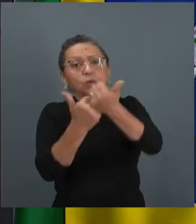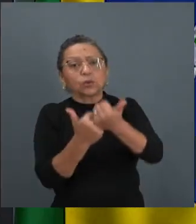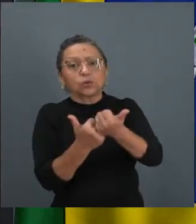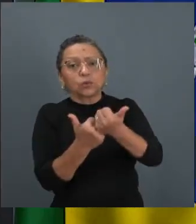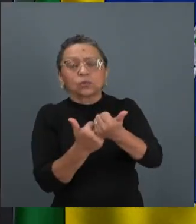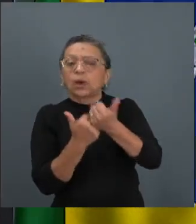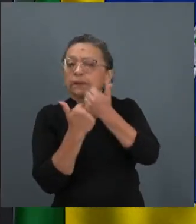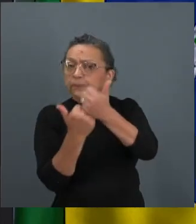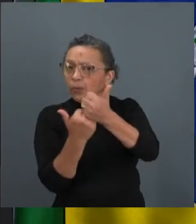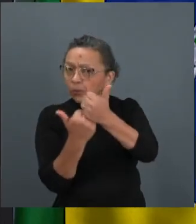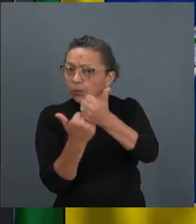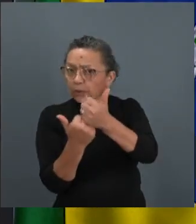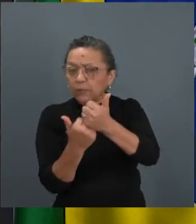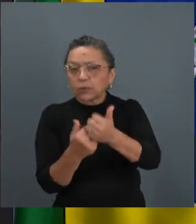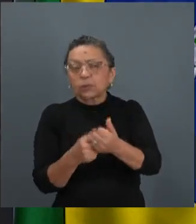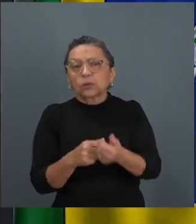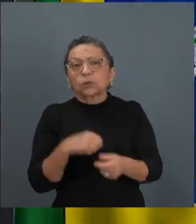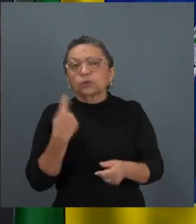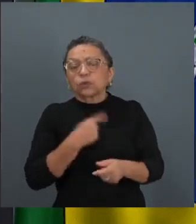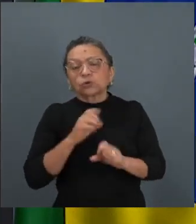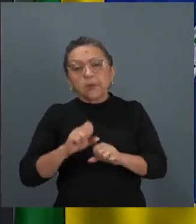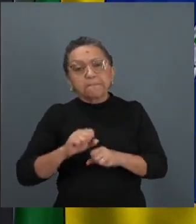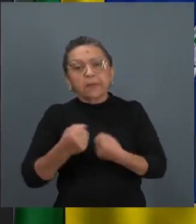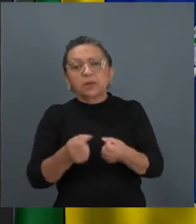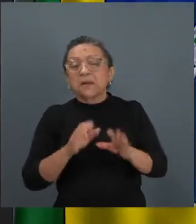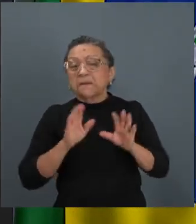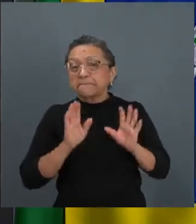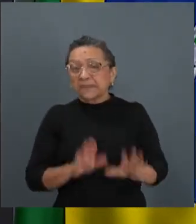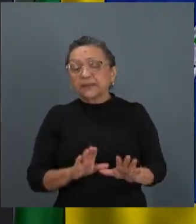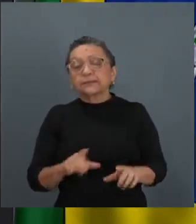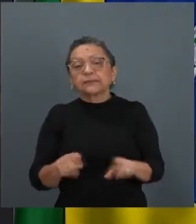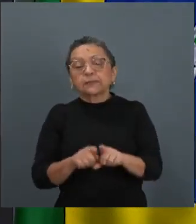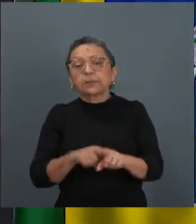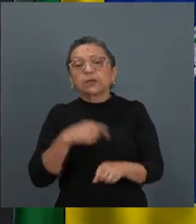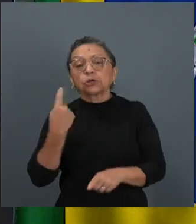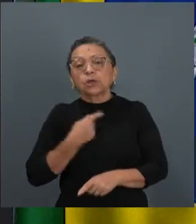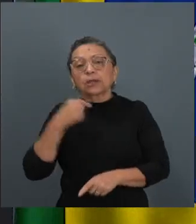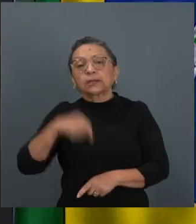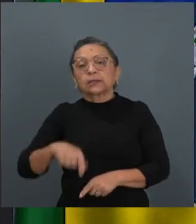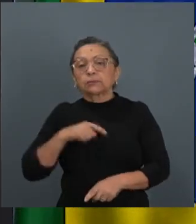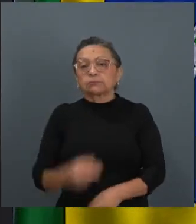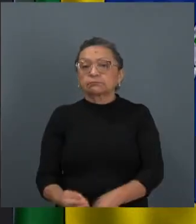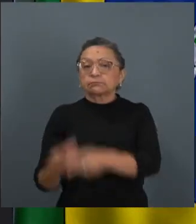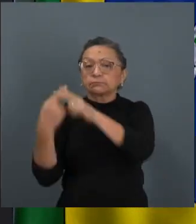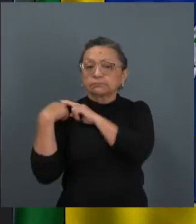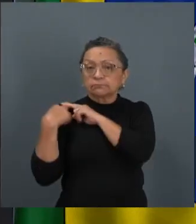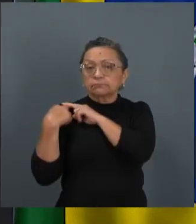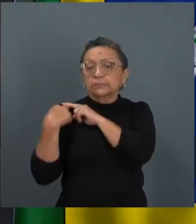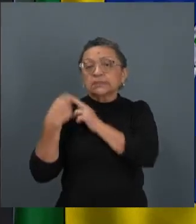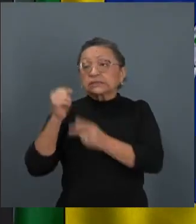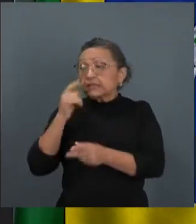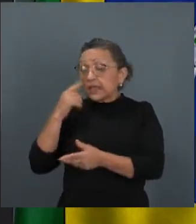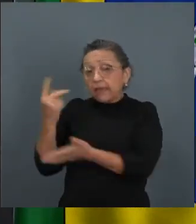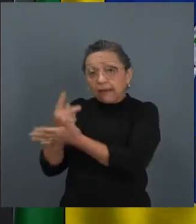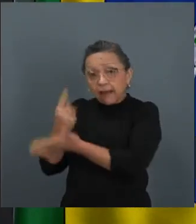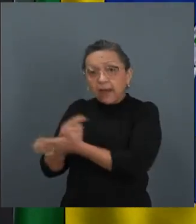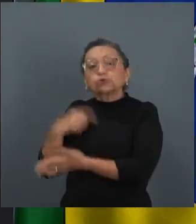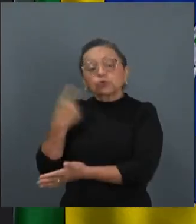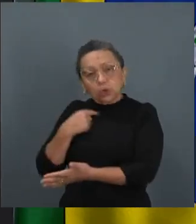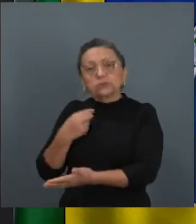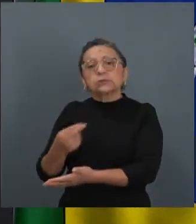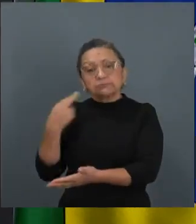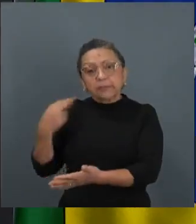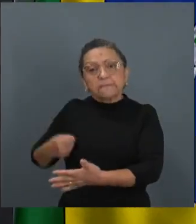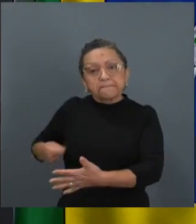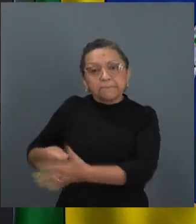com a nossa voz, com o nosso empenho, mas nós temos também aqui a responsabilidade de denunciar os maus feitos,